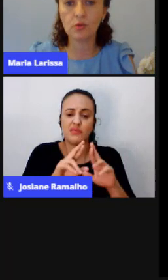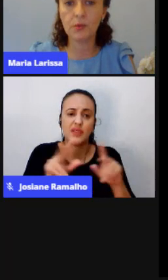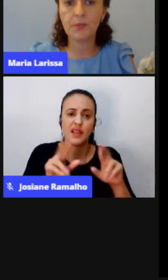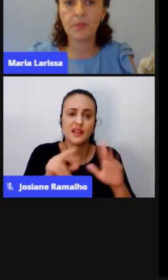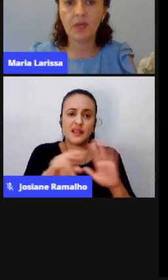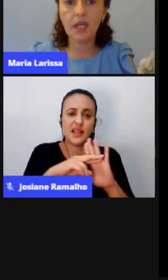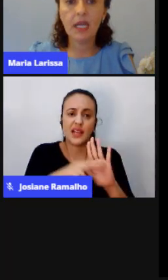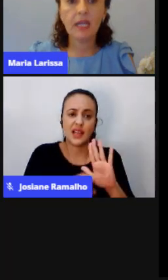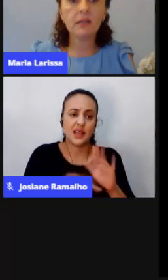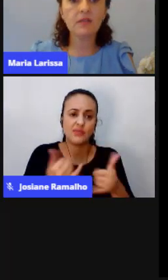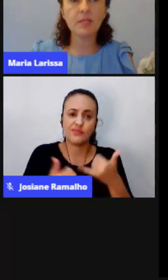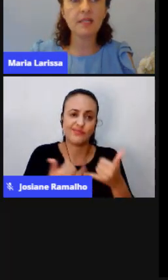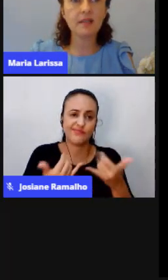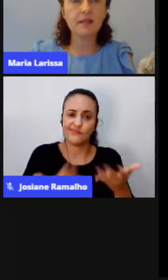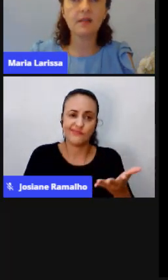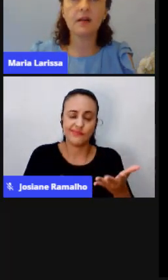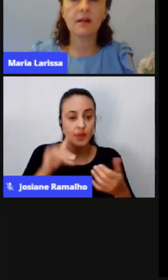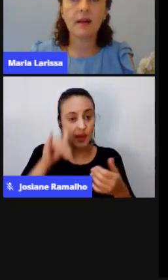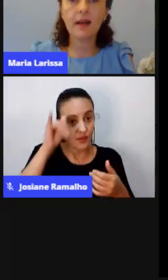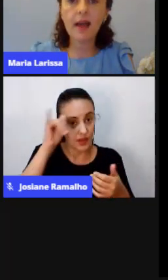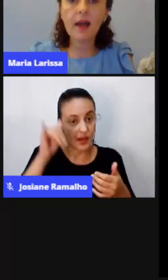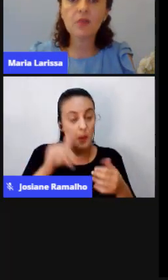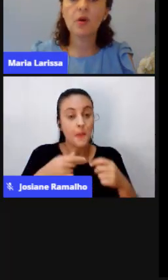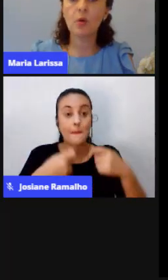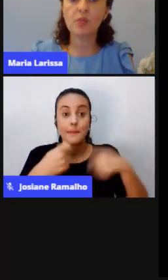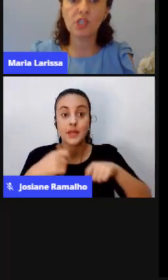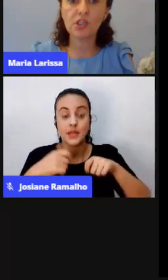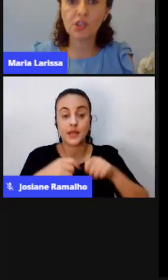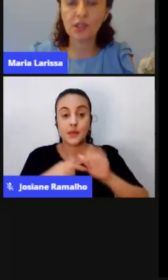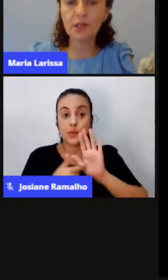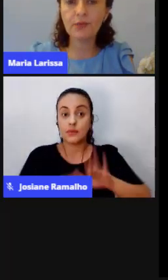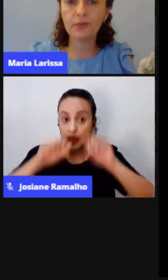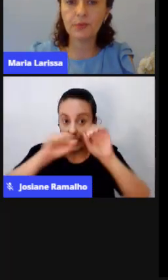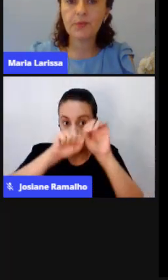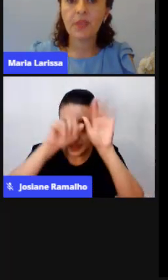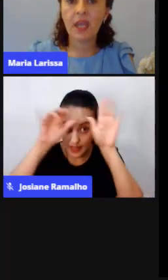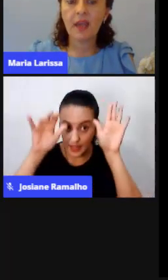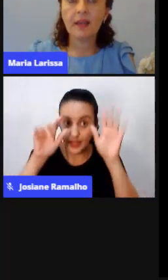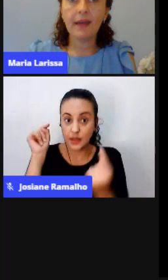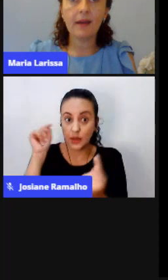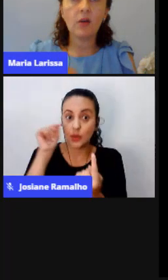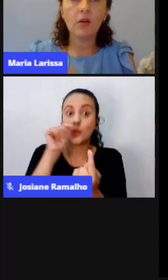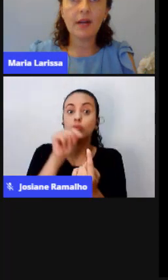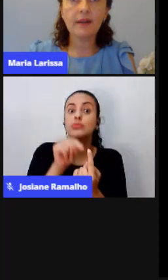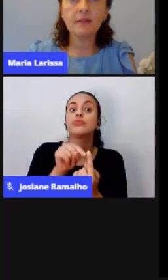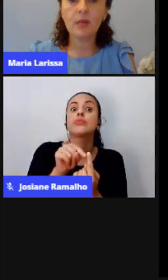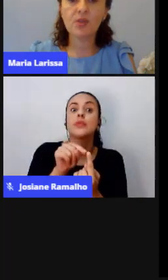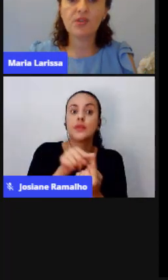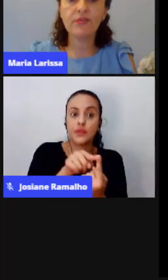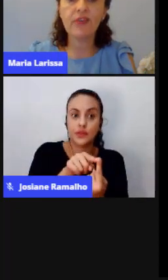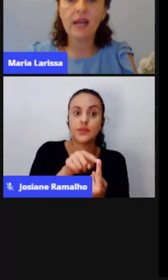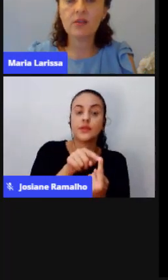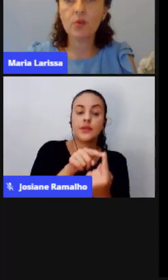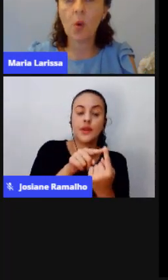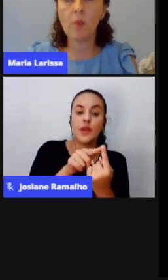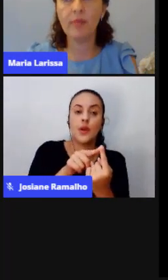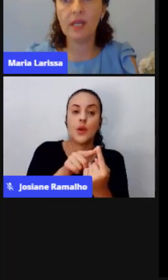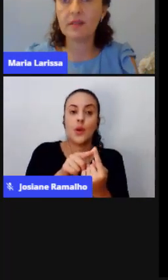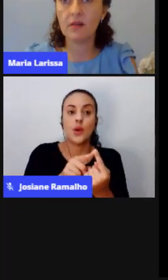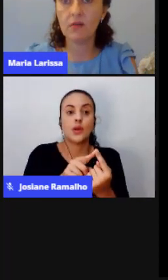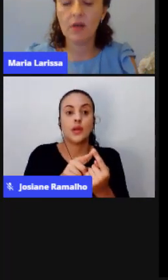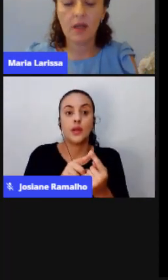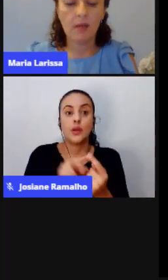dinâmica do jogo. Né? Então, você precisa ser claro, objetivo, colocar termos de